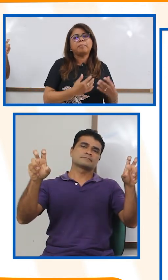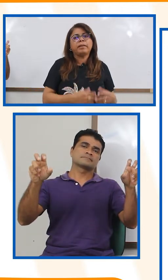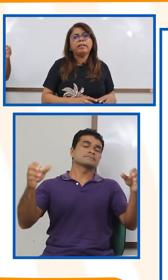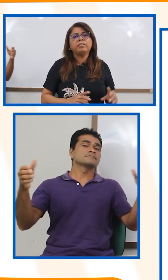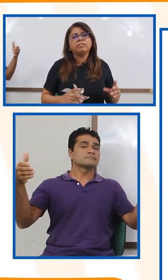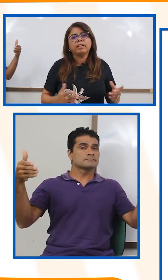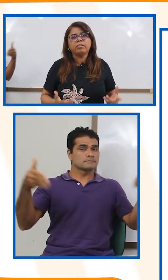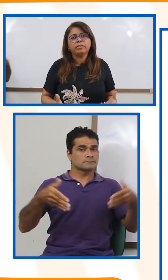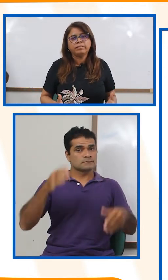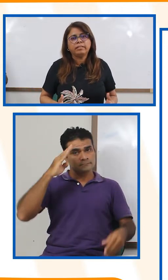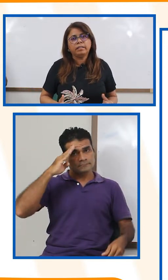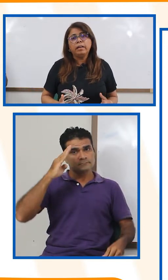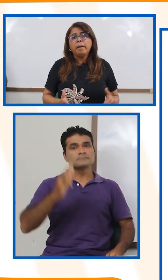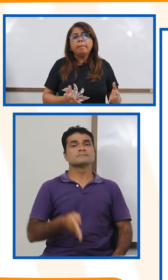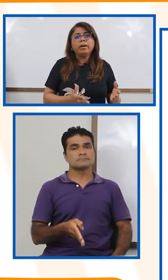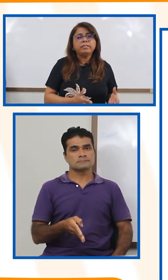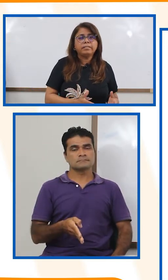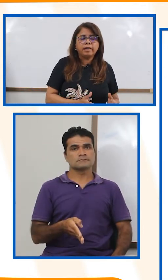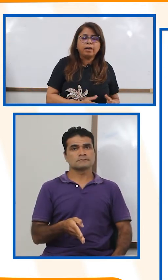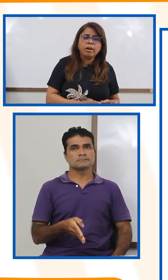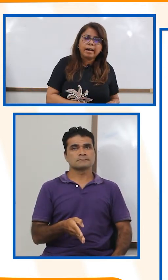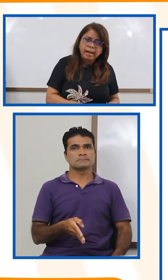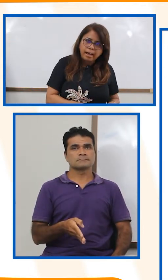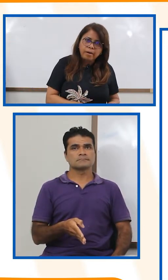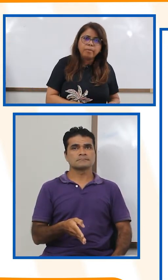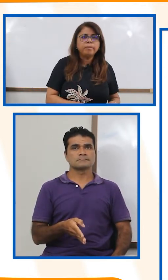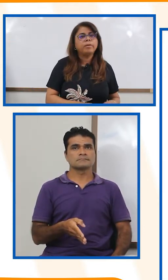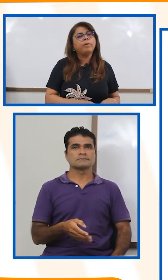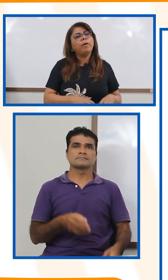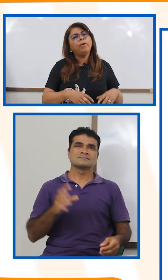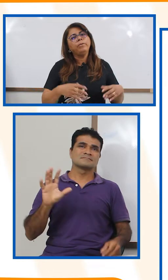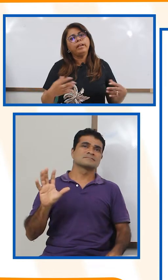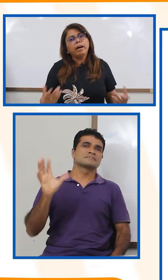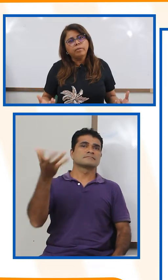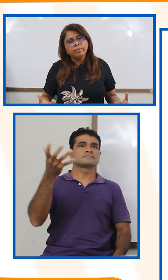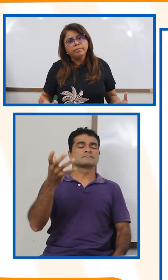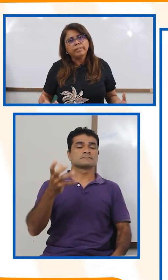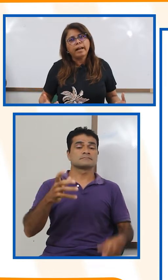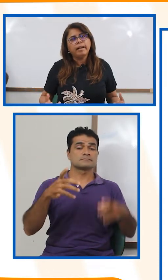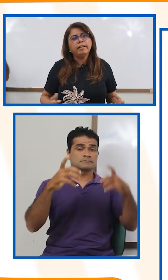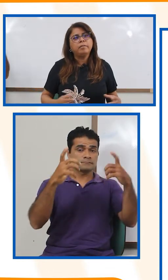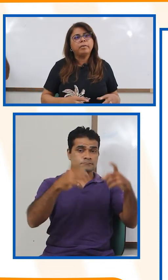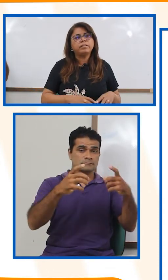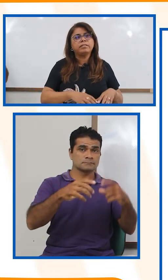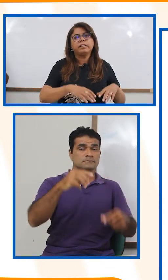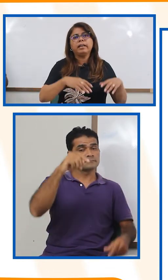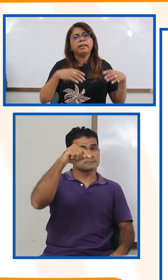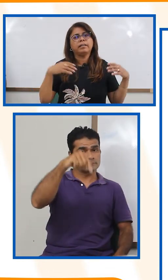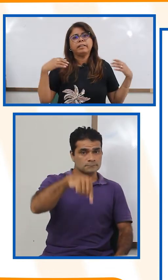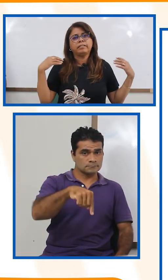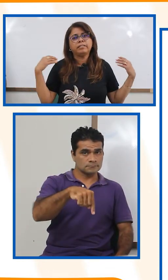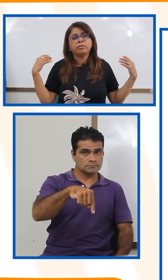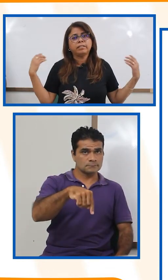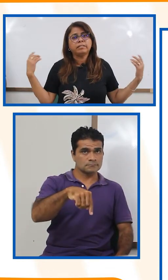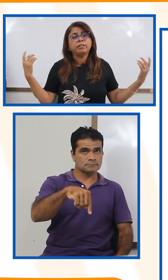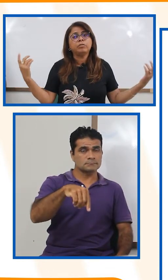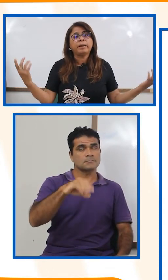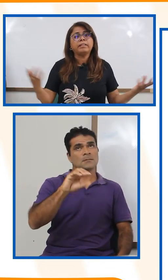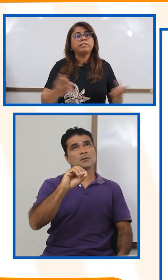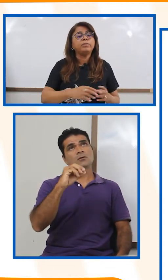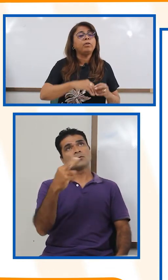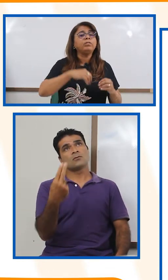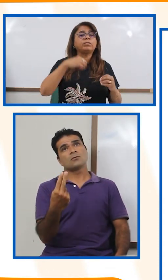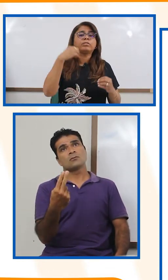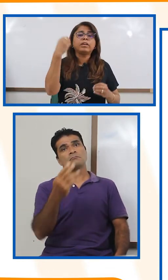conhecer, saber do que está acontecendo. Pode ser local ou não, tá? Pode ser que esteja acontecendo